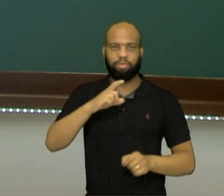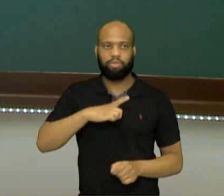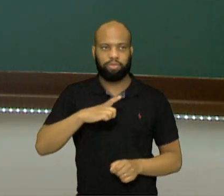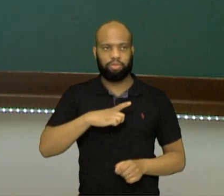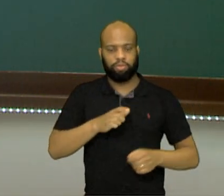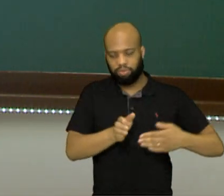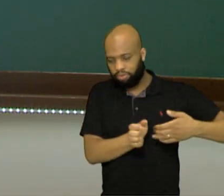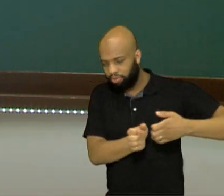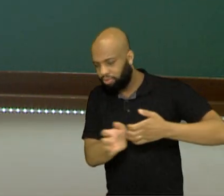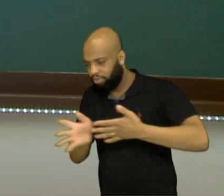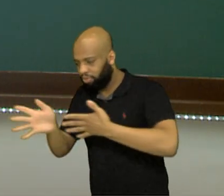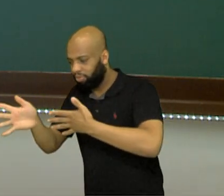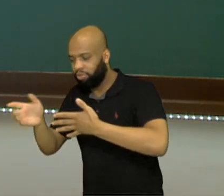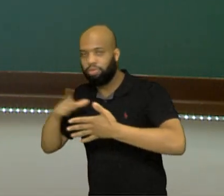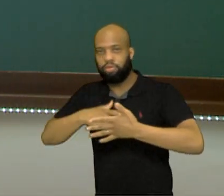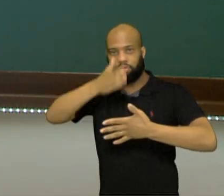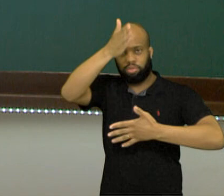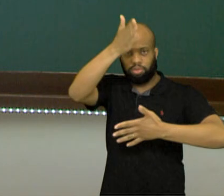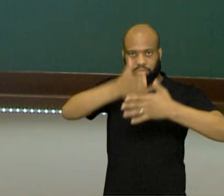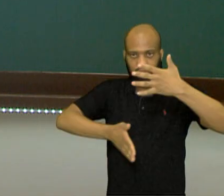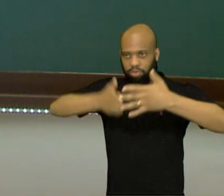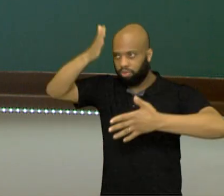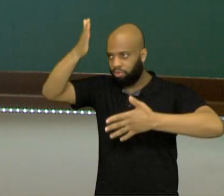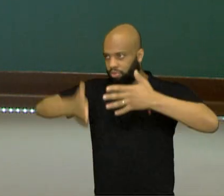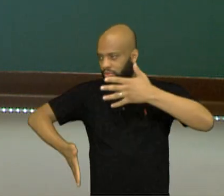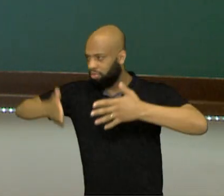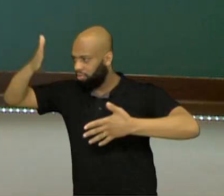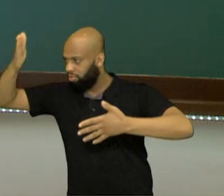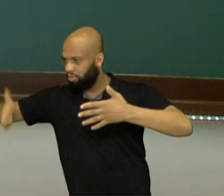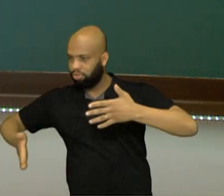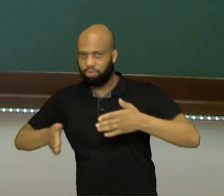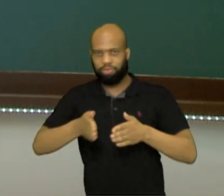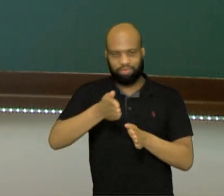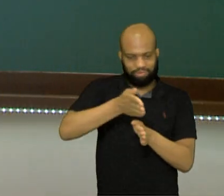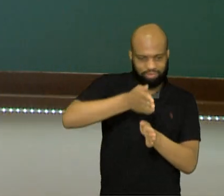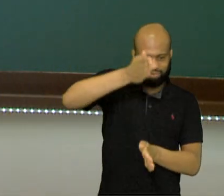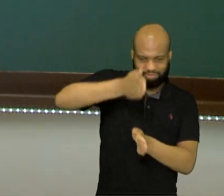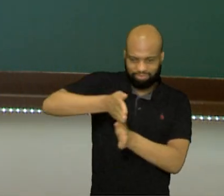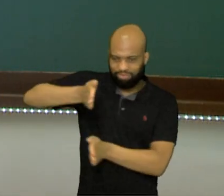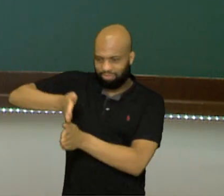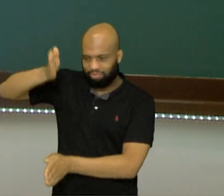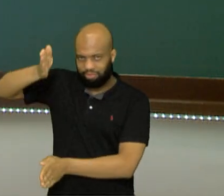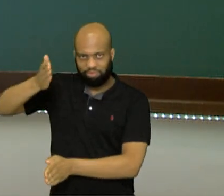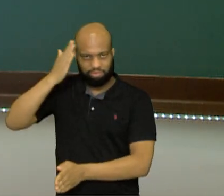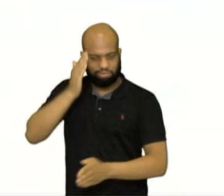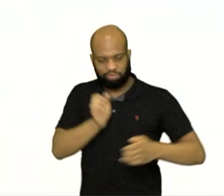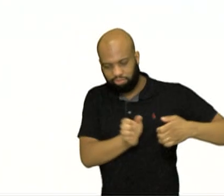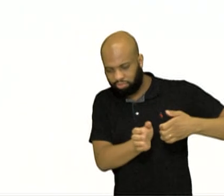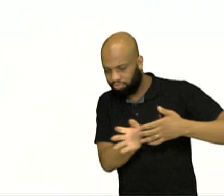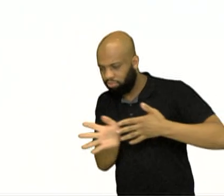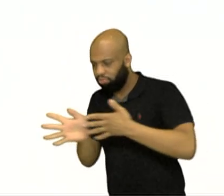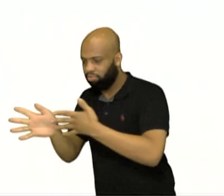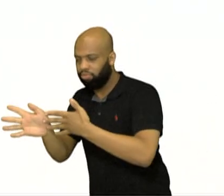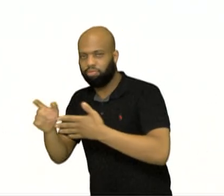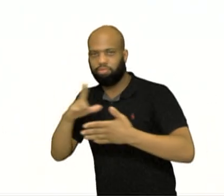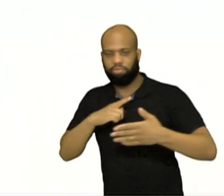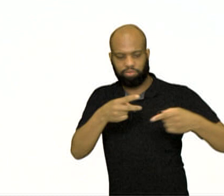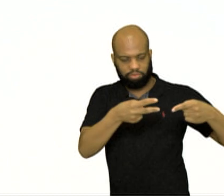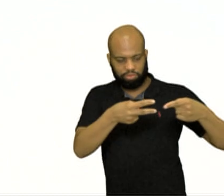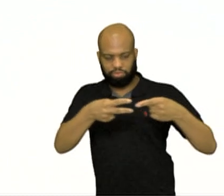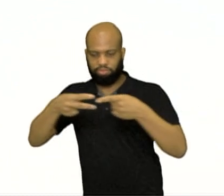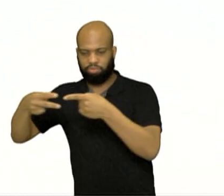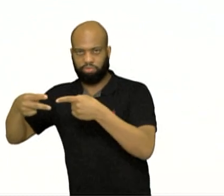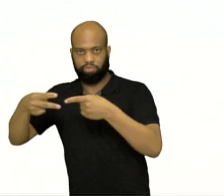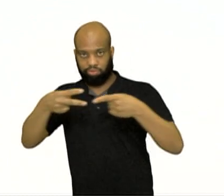cortar perpendicularmente esse campo. E quando a gente fala em plano, nós falamos em linhas retas que cortam